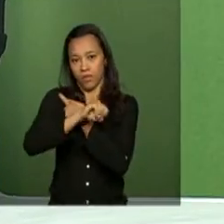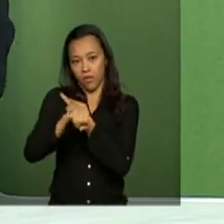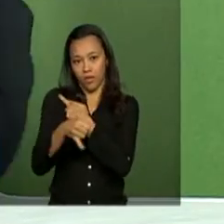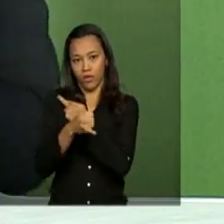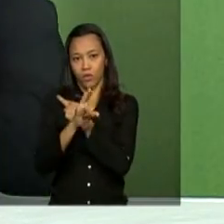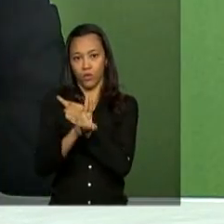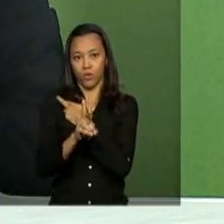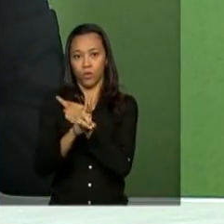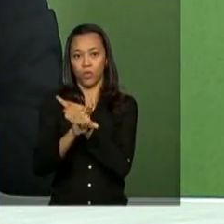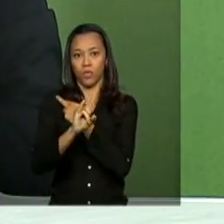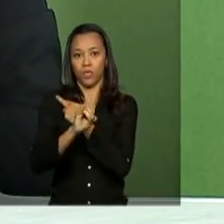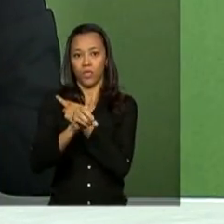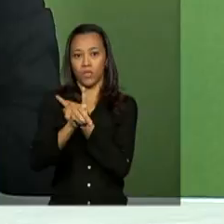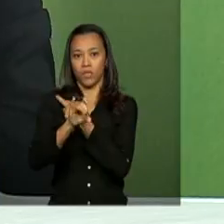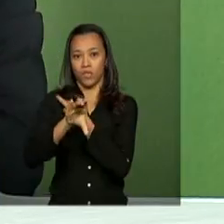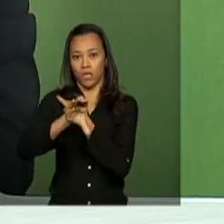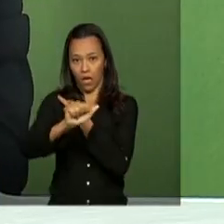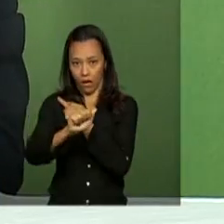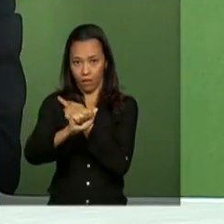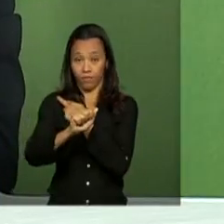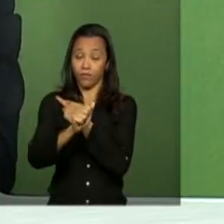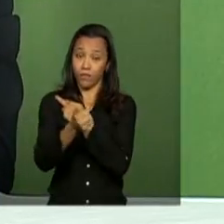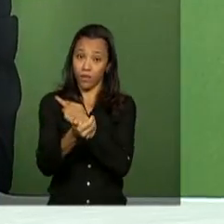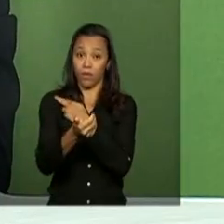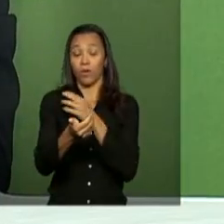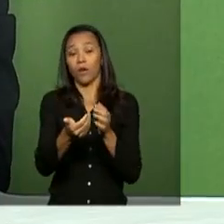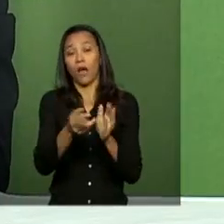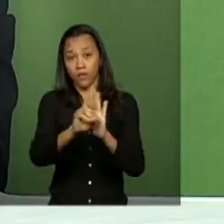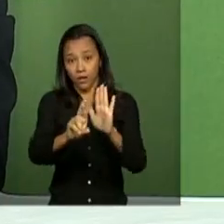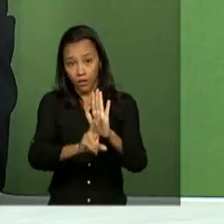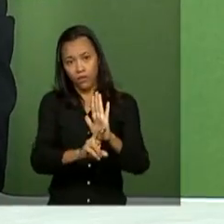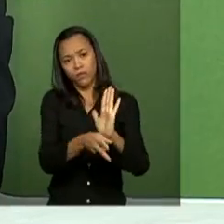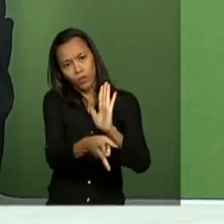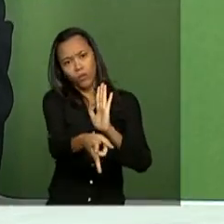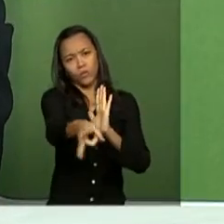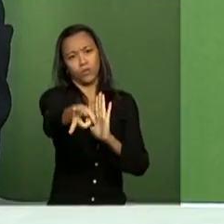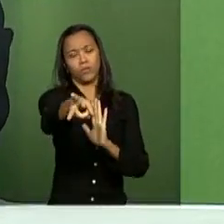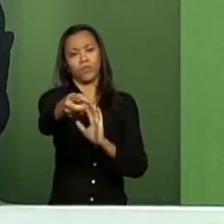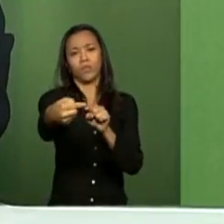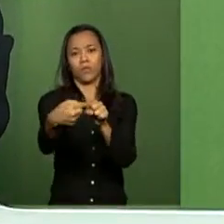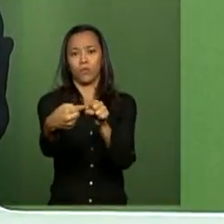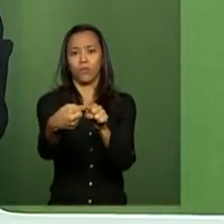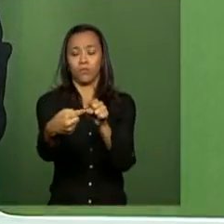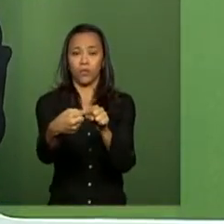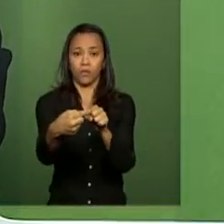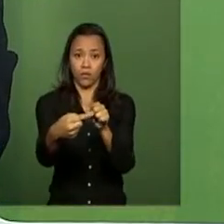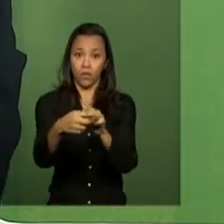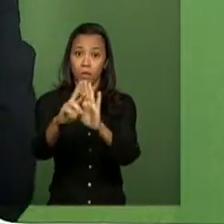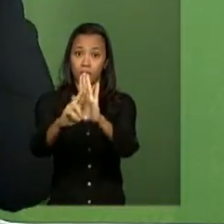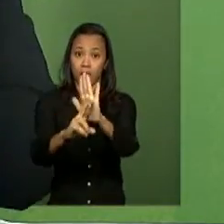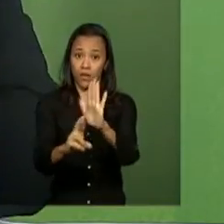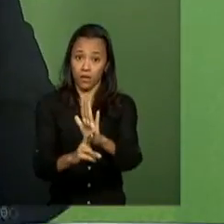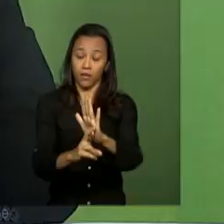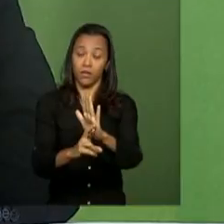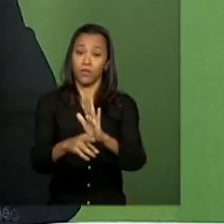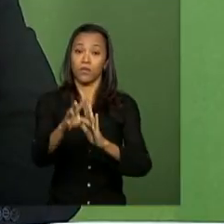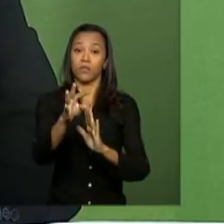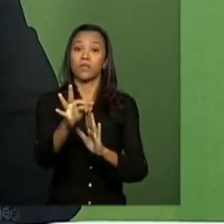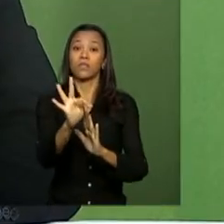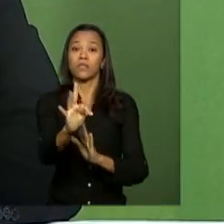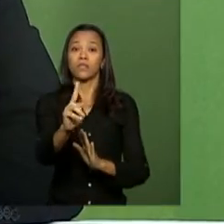processo nós não teremos nada continuo que está previsto no código tributário nacional o cd